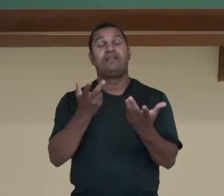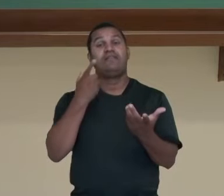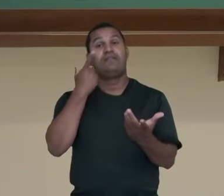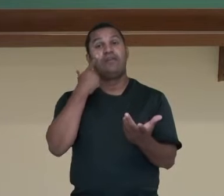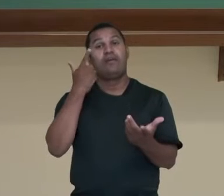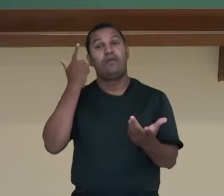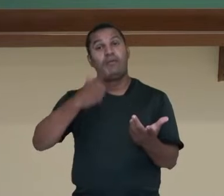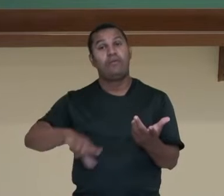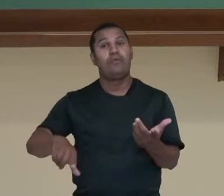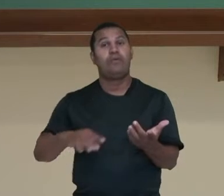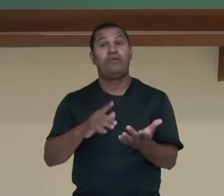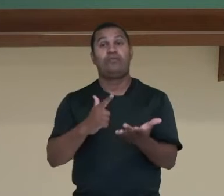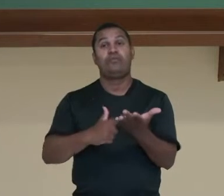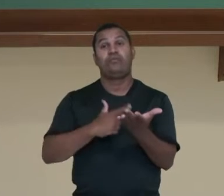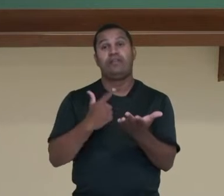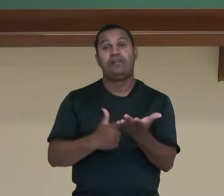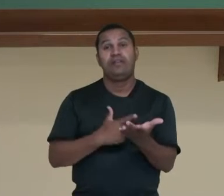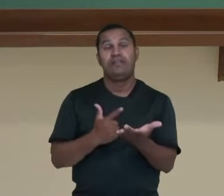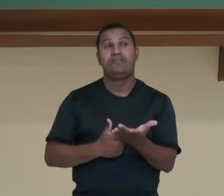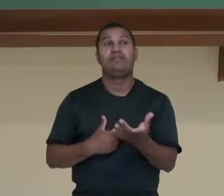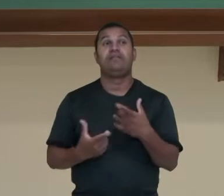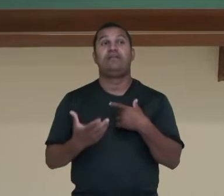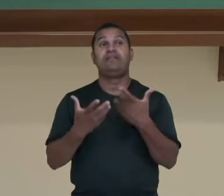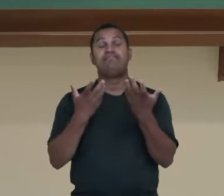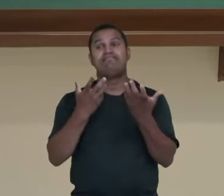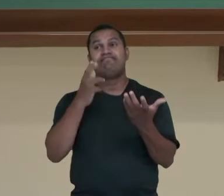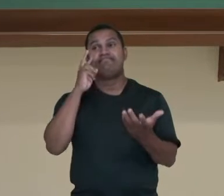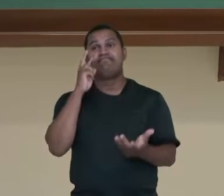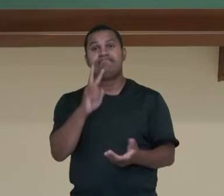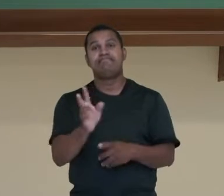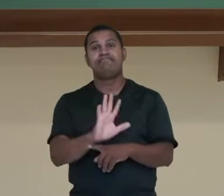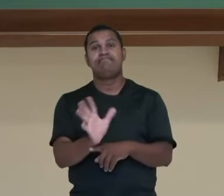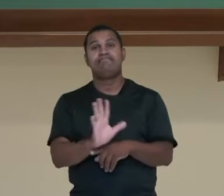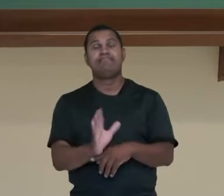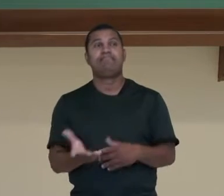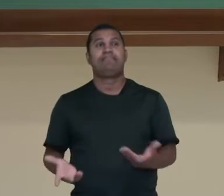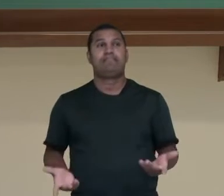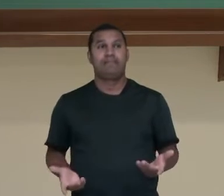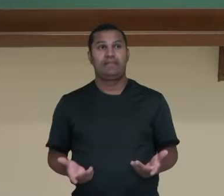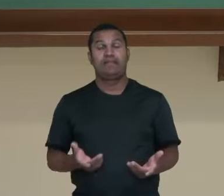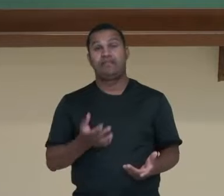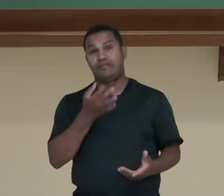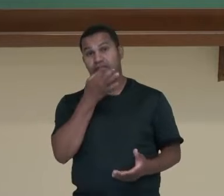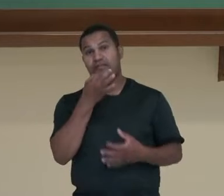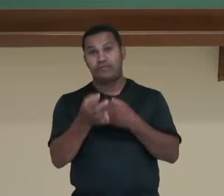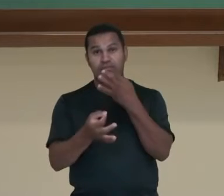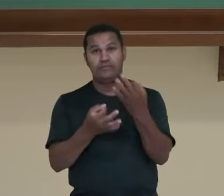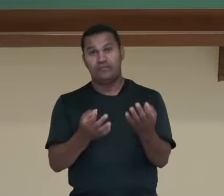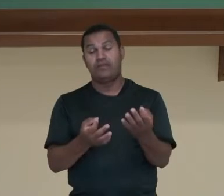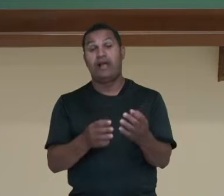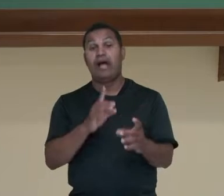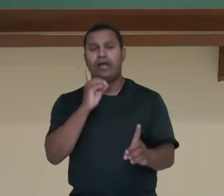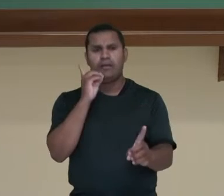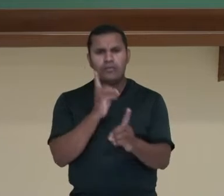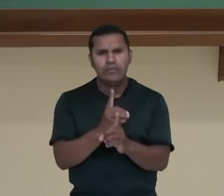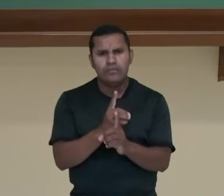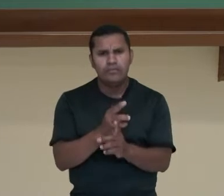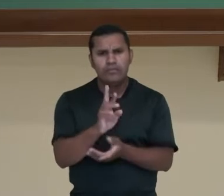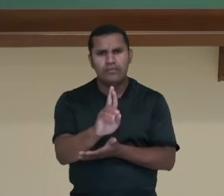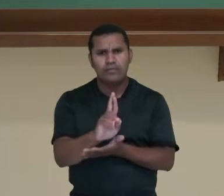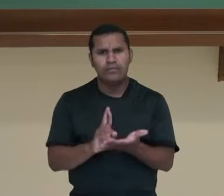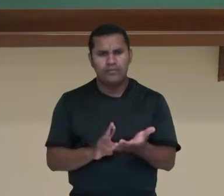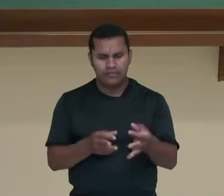Você está ansioso para ler, para assistir. Você encontra uma resenha crítica sobre a obra e ela é negativa. Então você queria